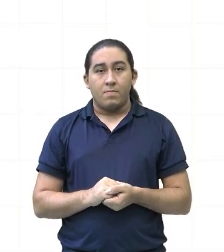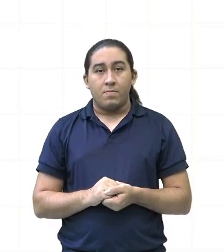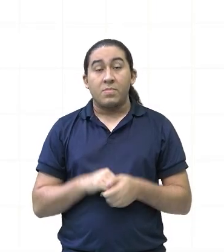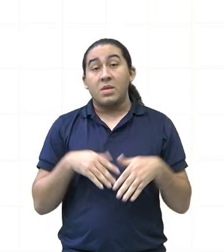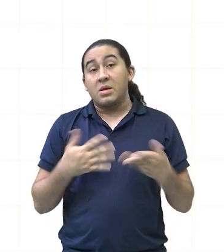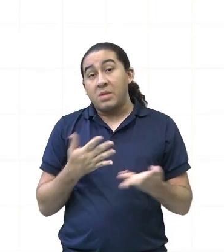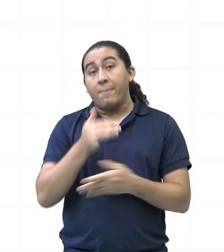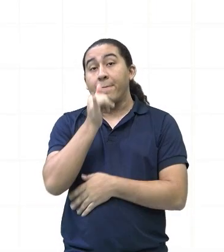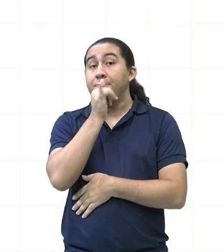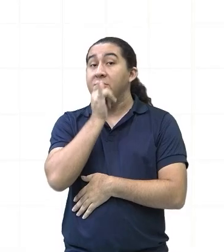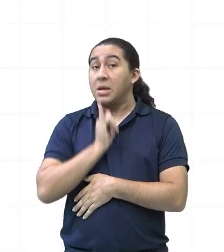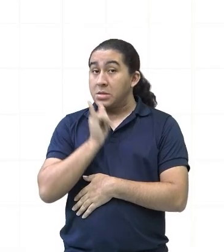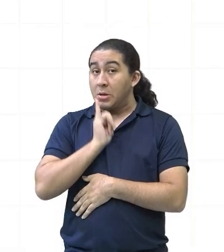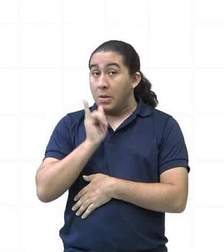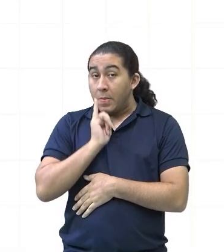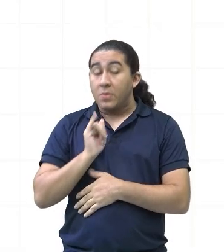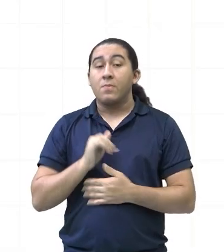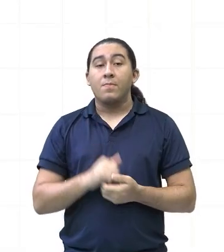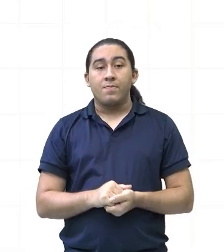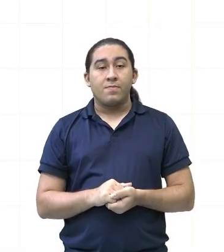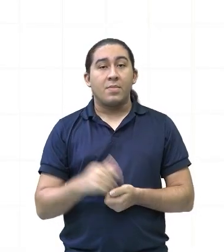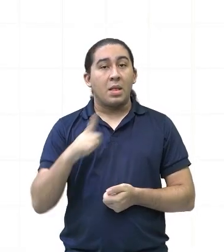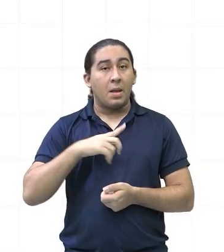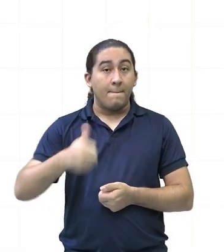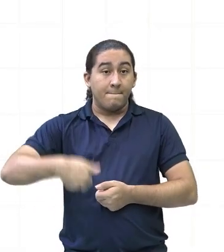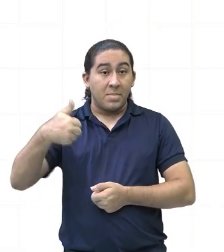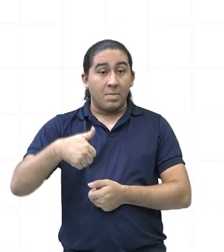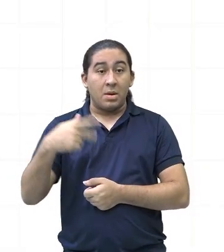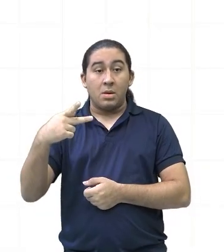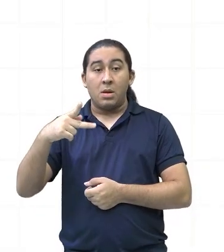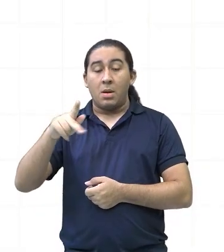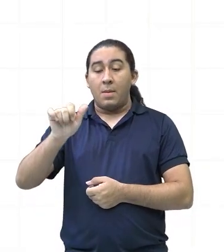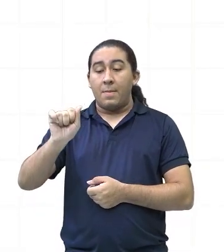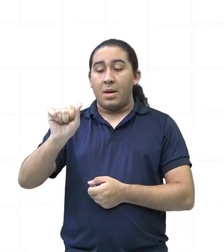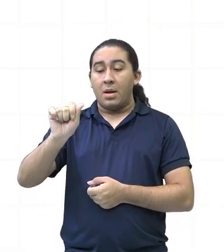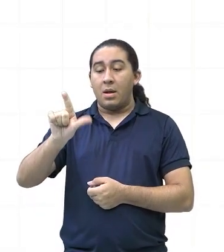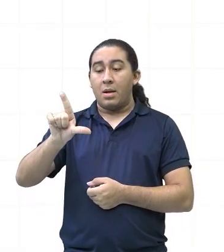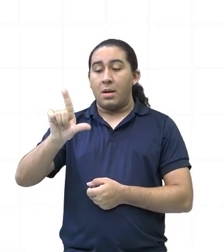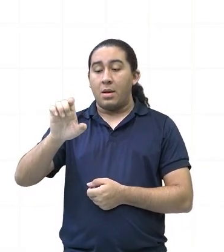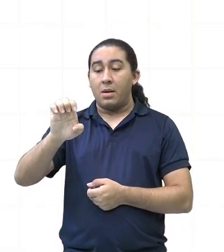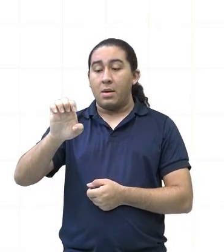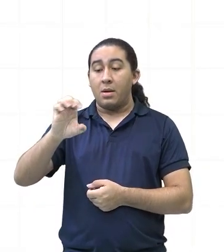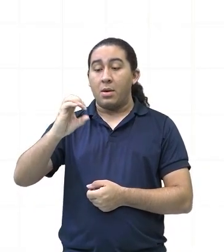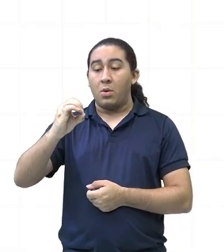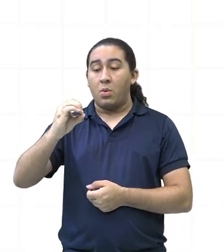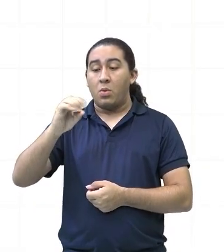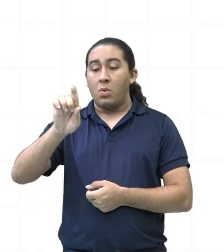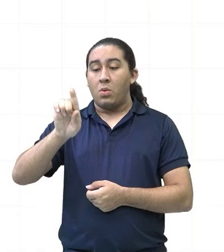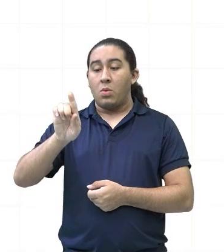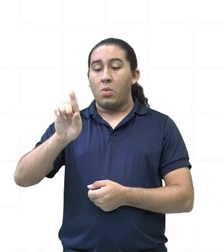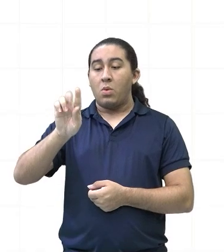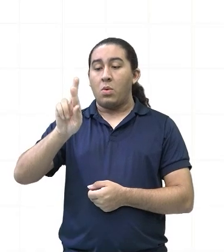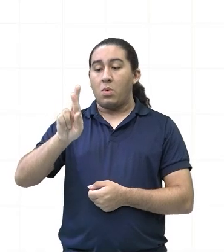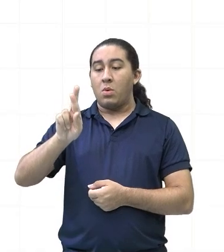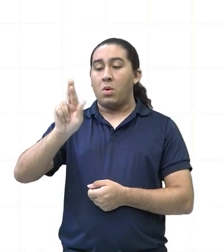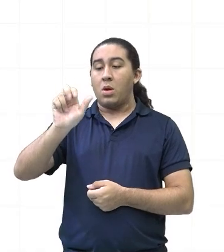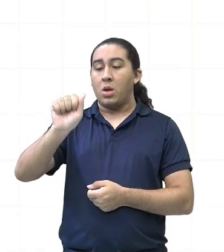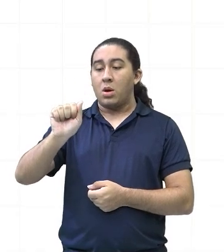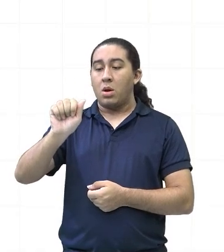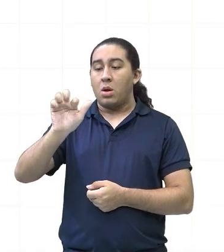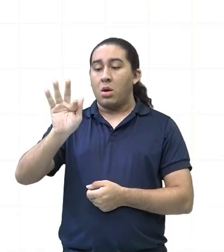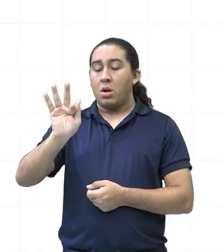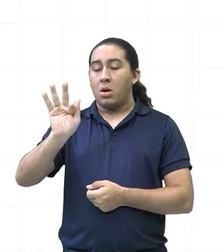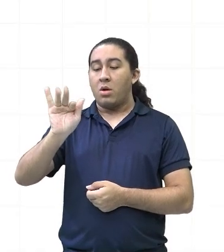Primeiro, nós temos aí a paleografia, tá? Que é o estudo de caligrafia antiga ou estudo